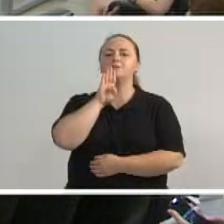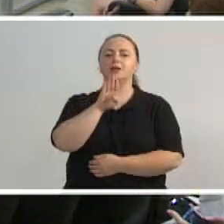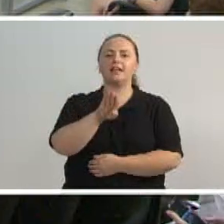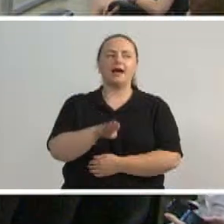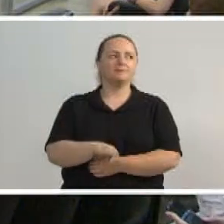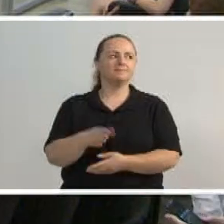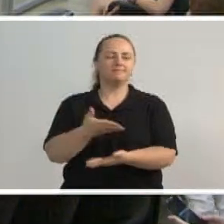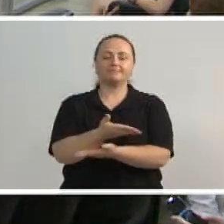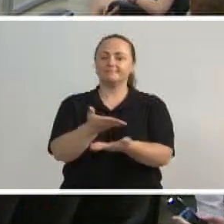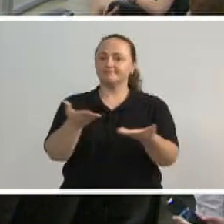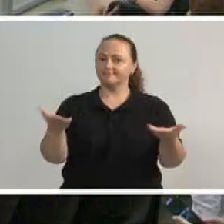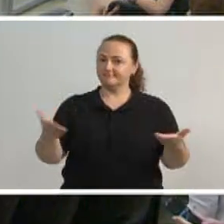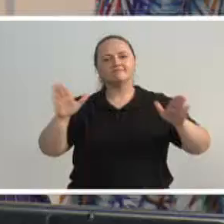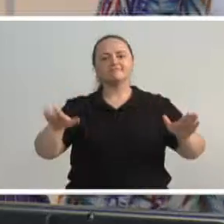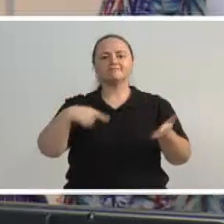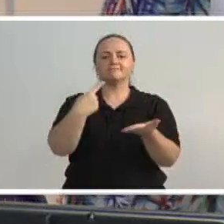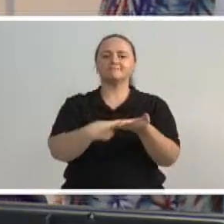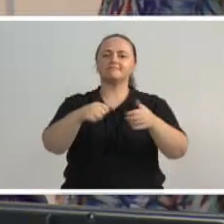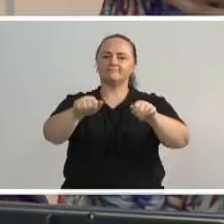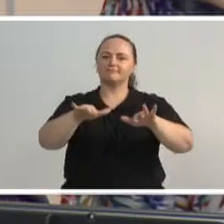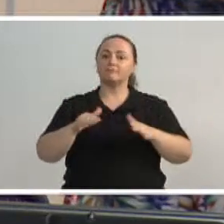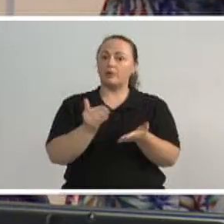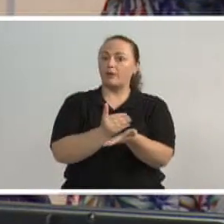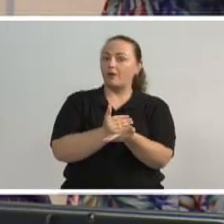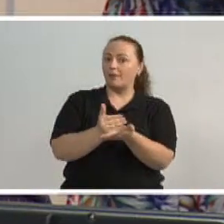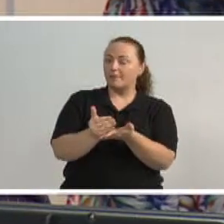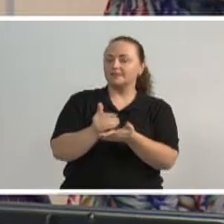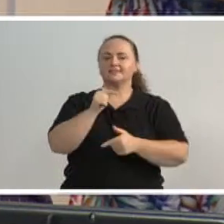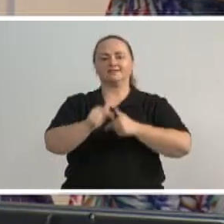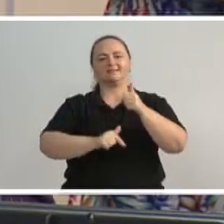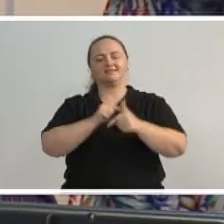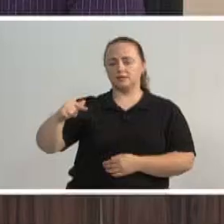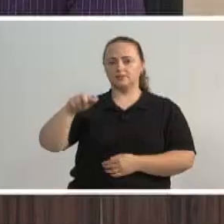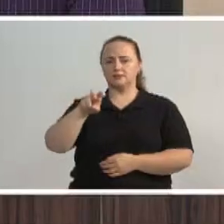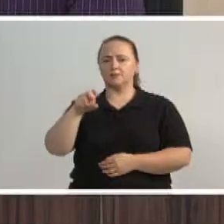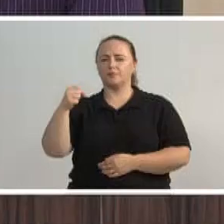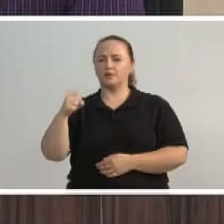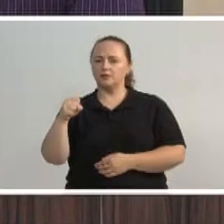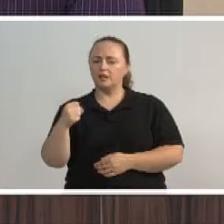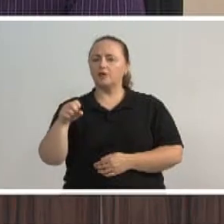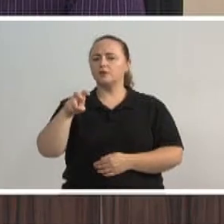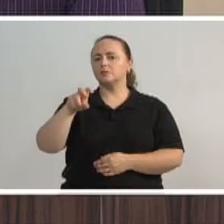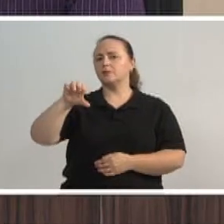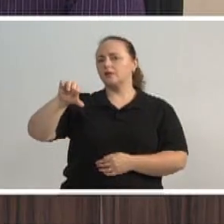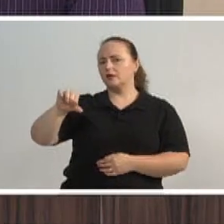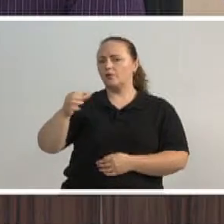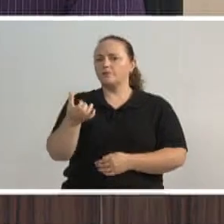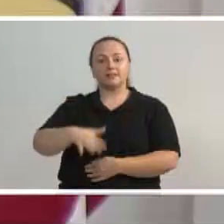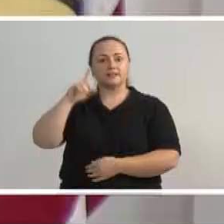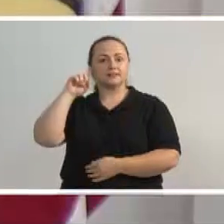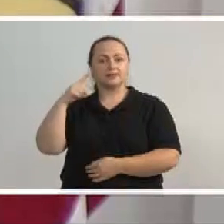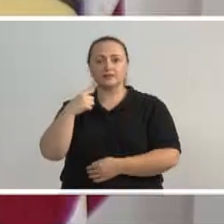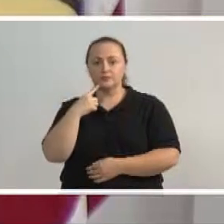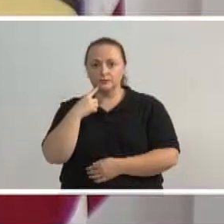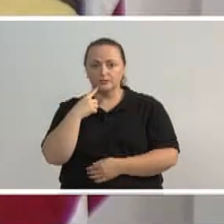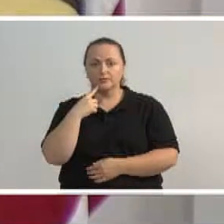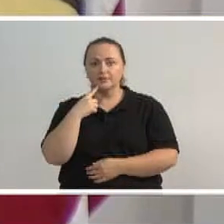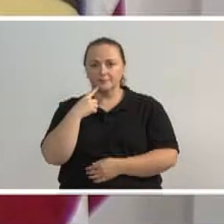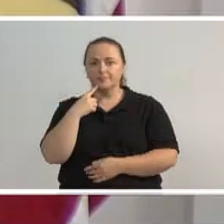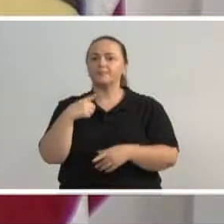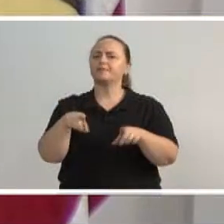Na sessão ordinária da última terça-feira, a acessibilidade comunicacional foi o tema abordado na Tribuna Livre por